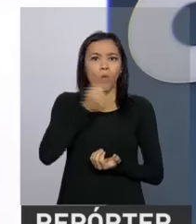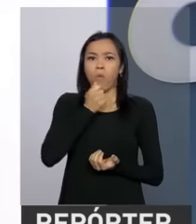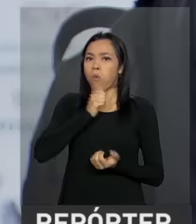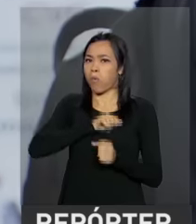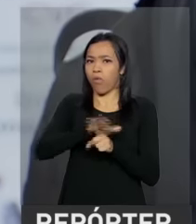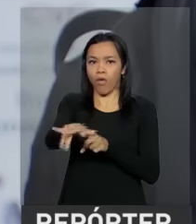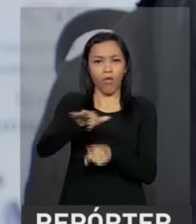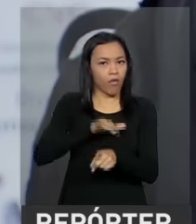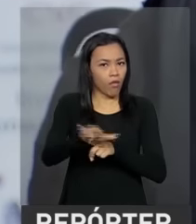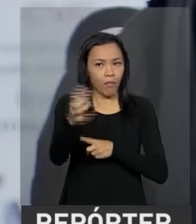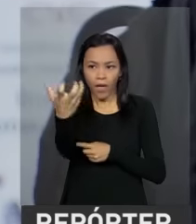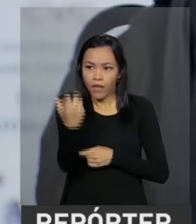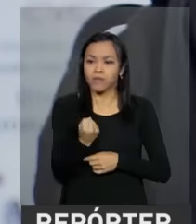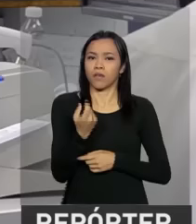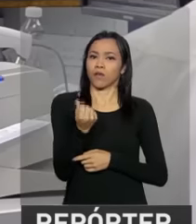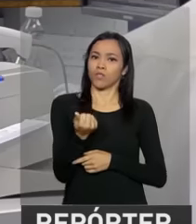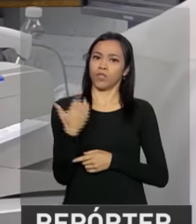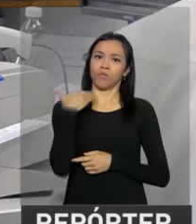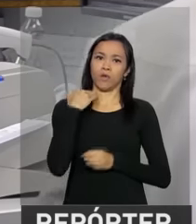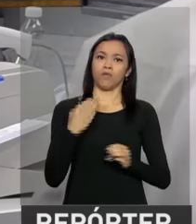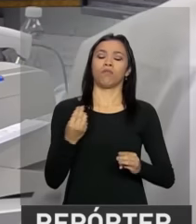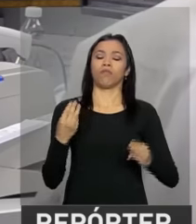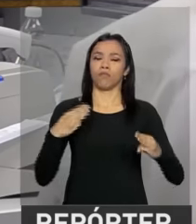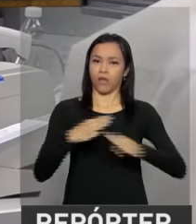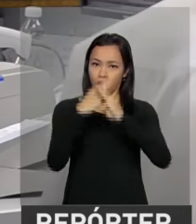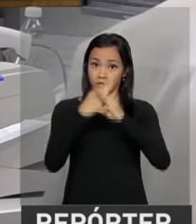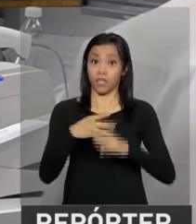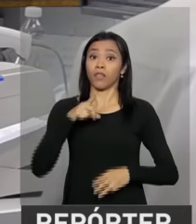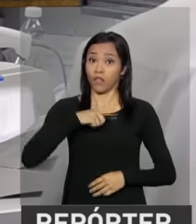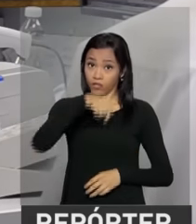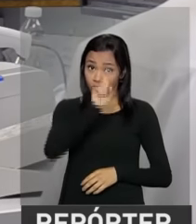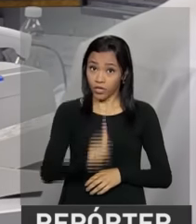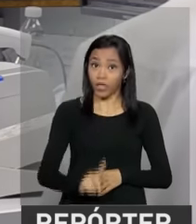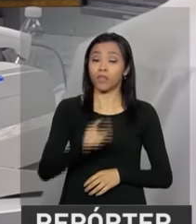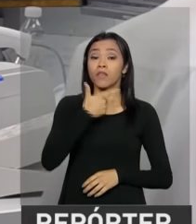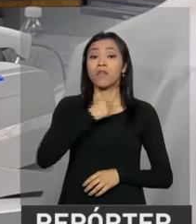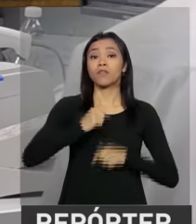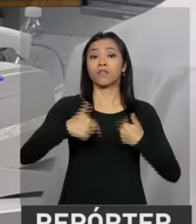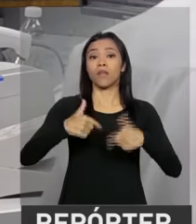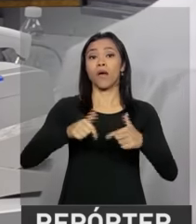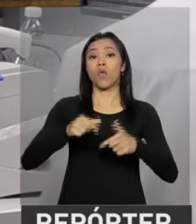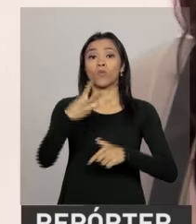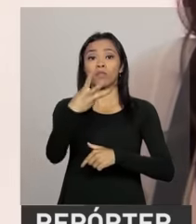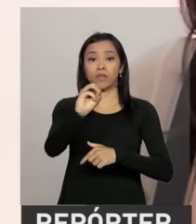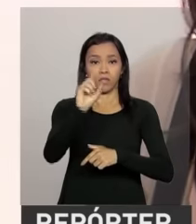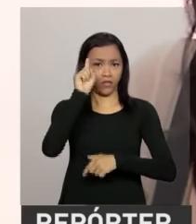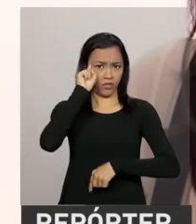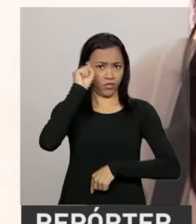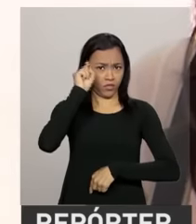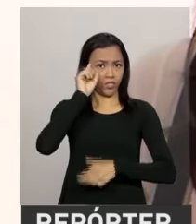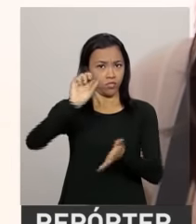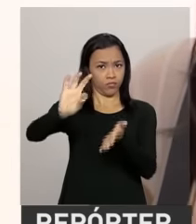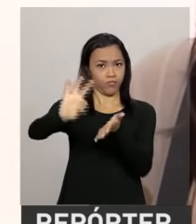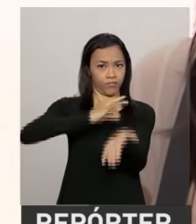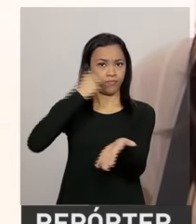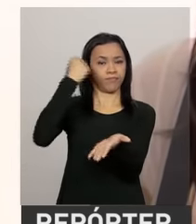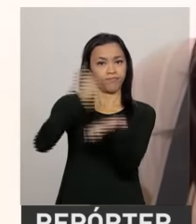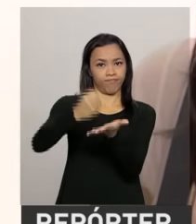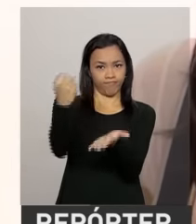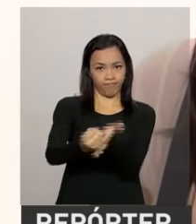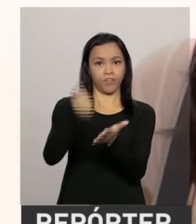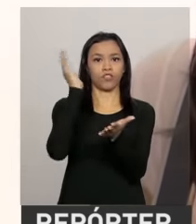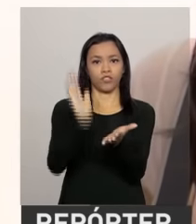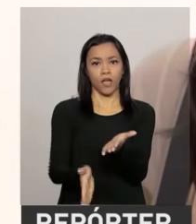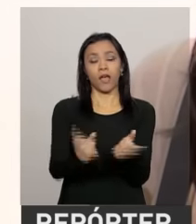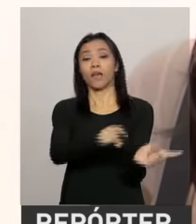Econômica para receber o valor tem direito ao abono salarial de 2014 quem trabalhou pelo menos 30 dias com carteira assinada e com